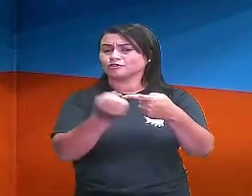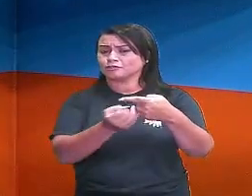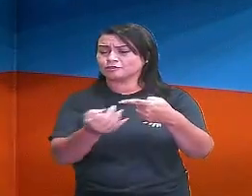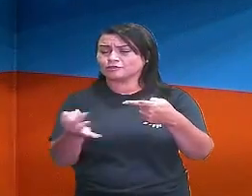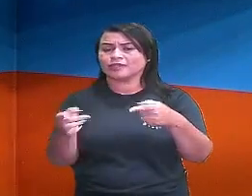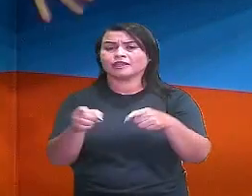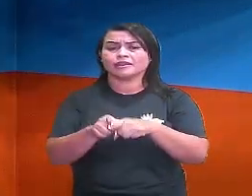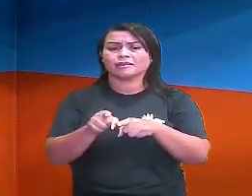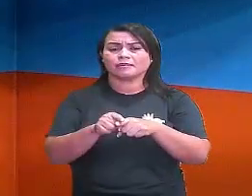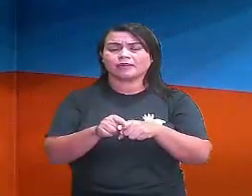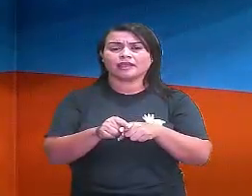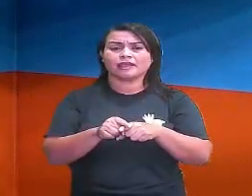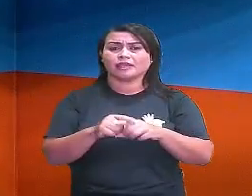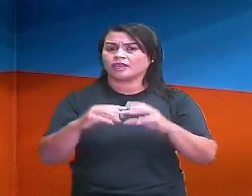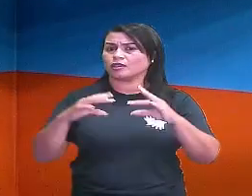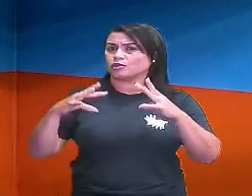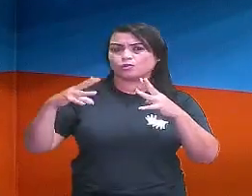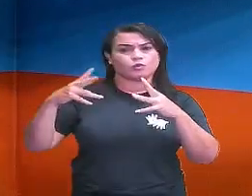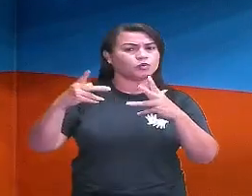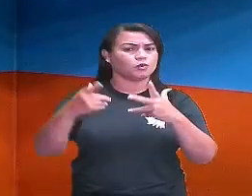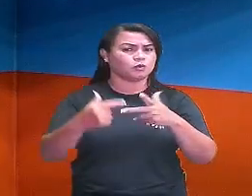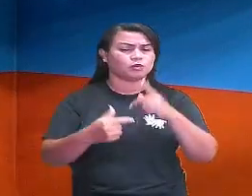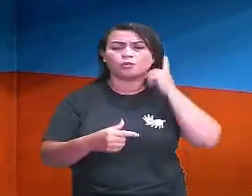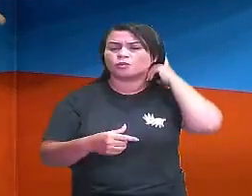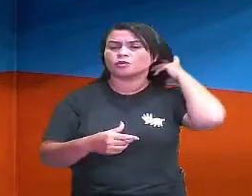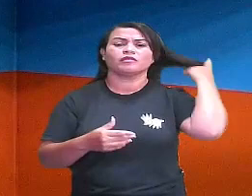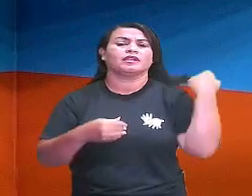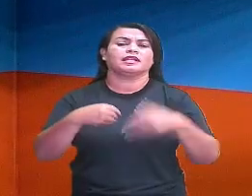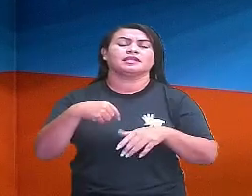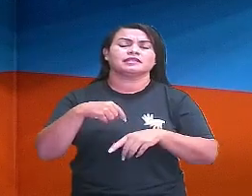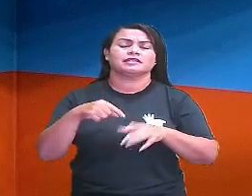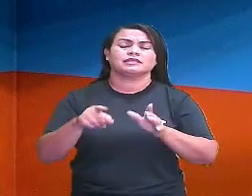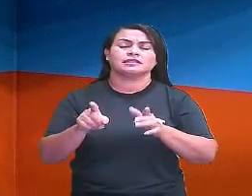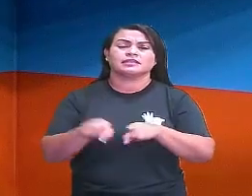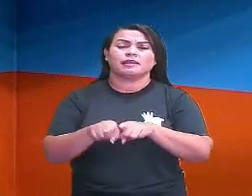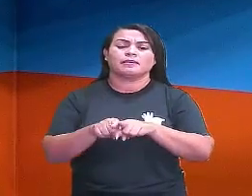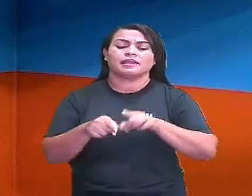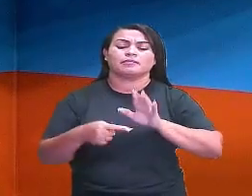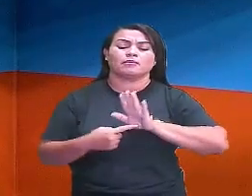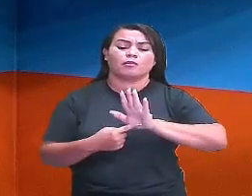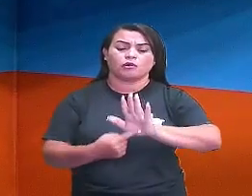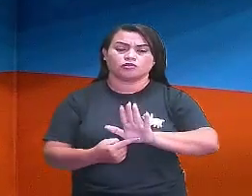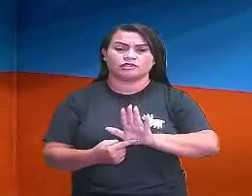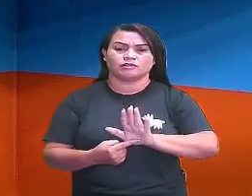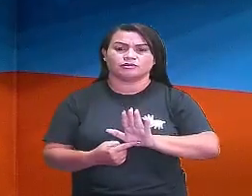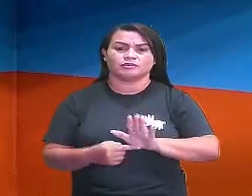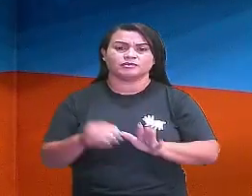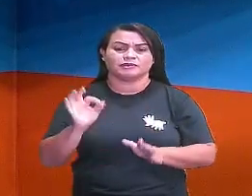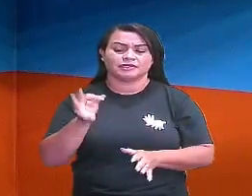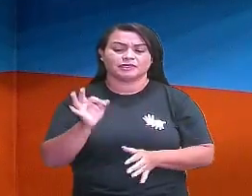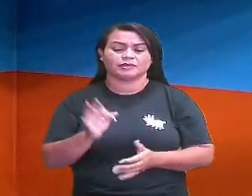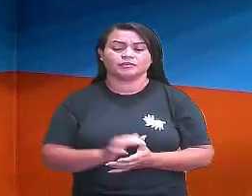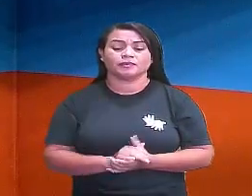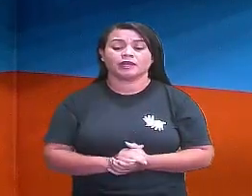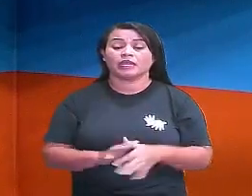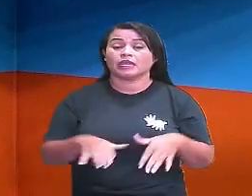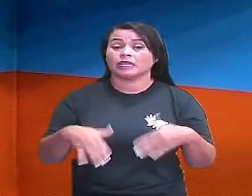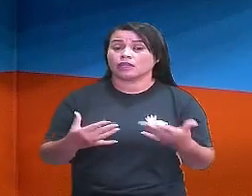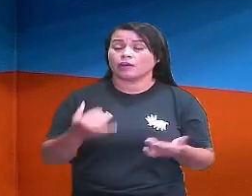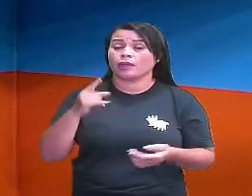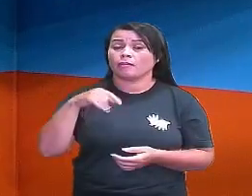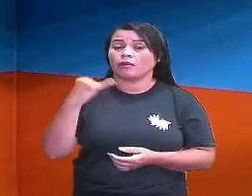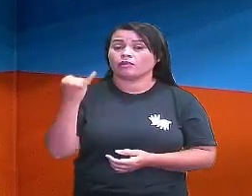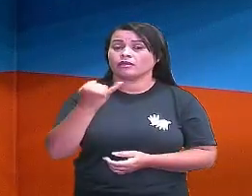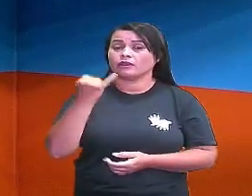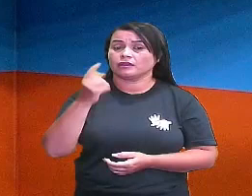os números irracionais, vai trazer tudo, vai estar tudo ali relacionado naquela reta dos números reais, tá? Então, é importante